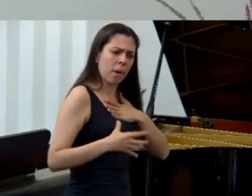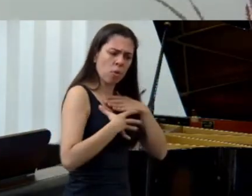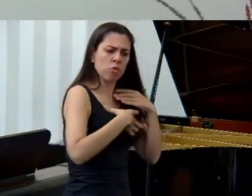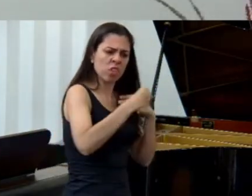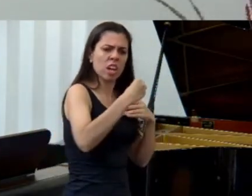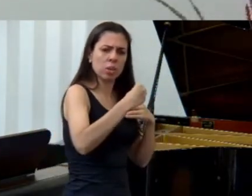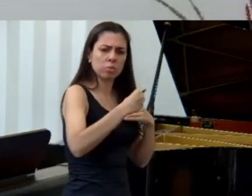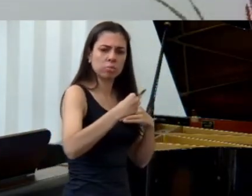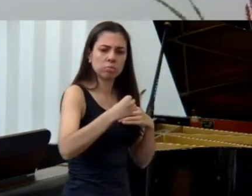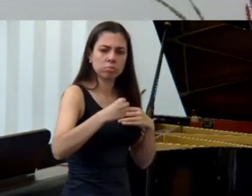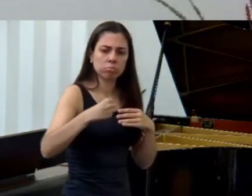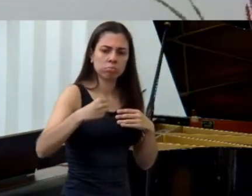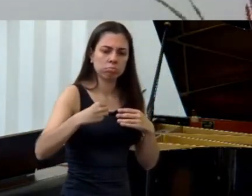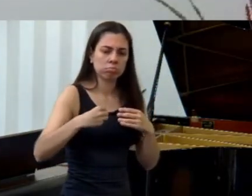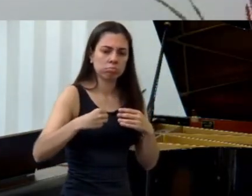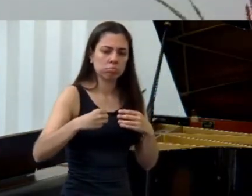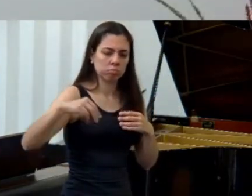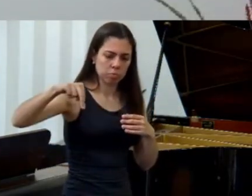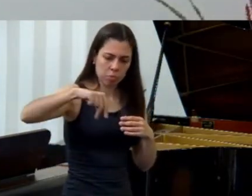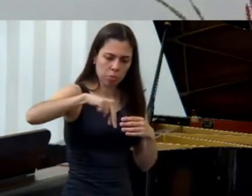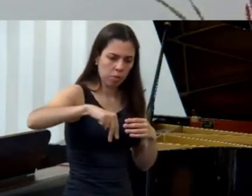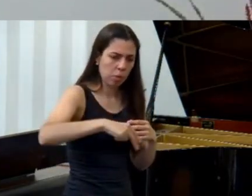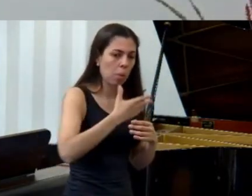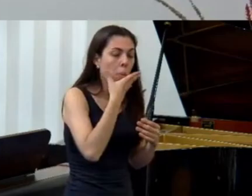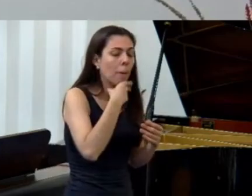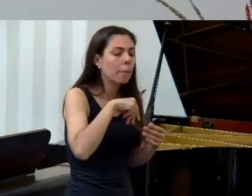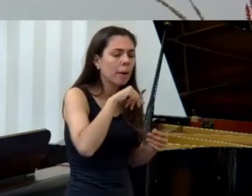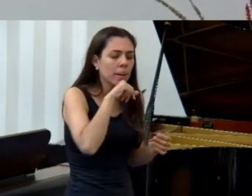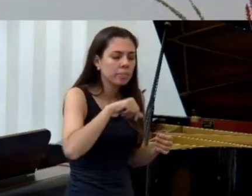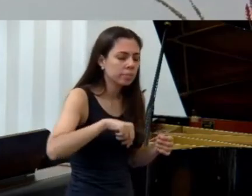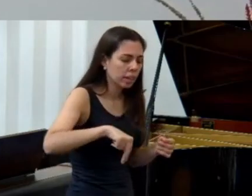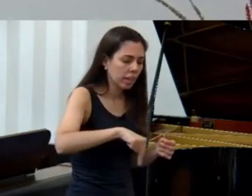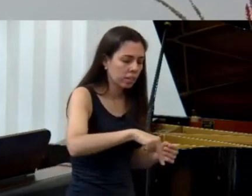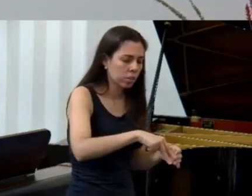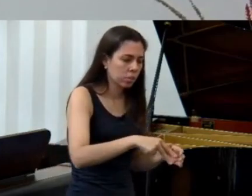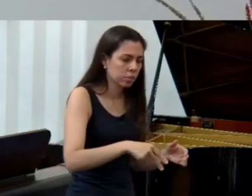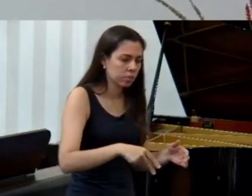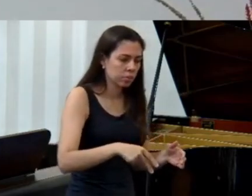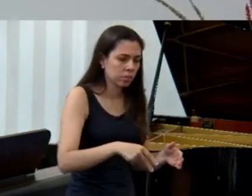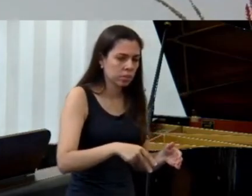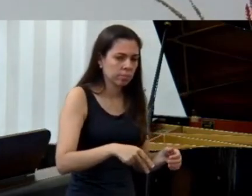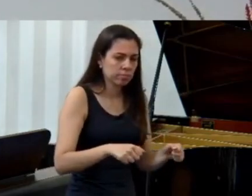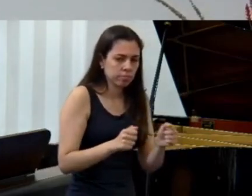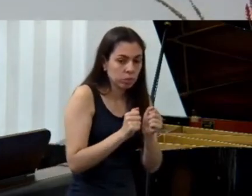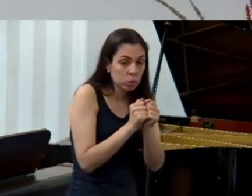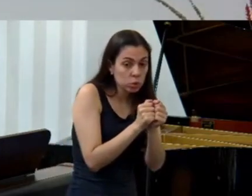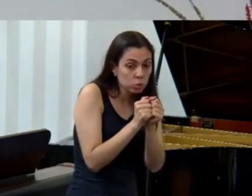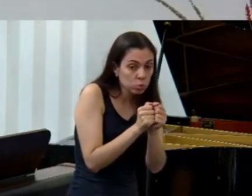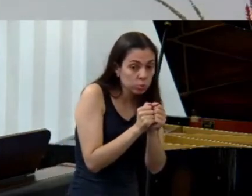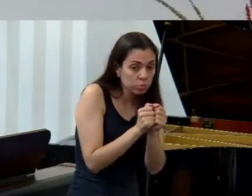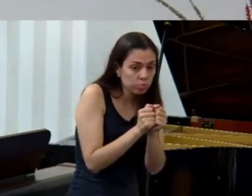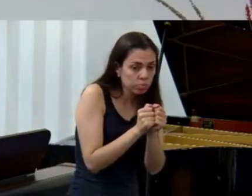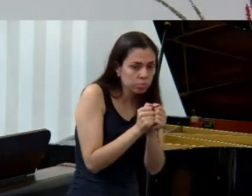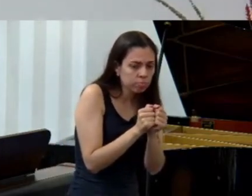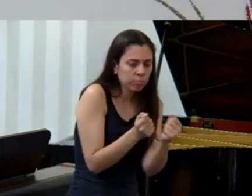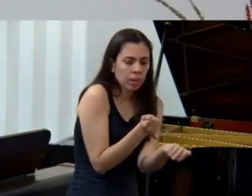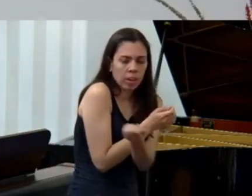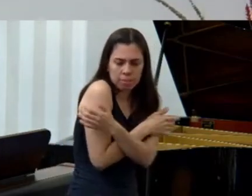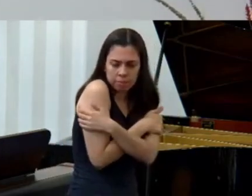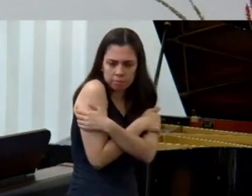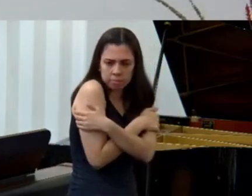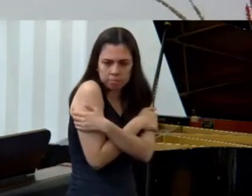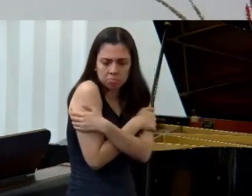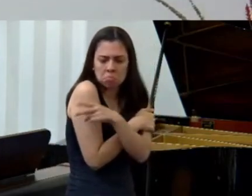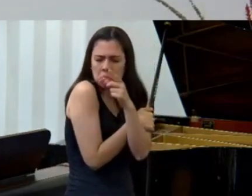filho. E era o seu pai. O pai entra na pista, se coloca do lado do seu filho, abraça